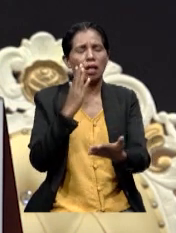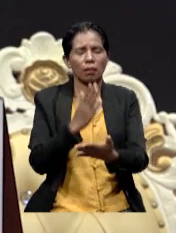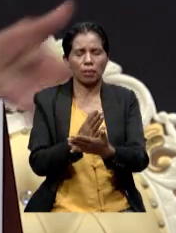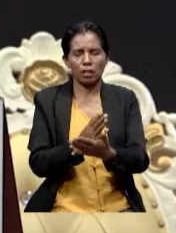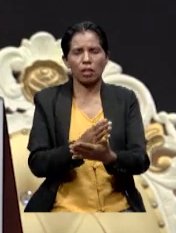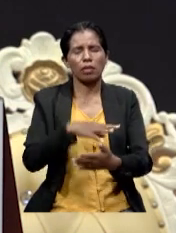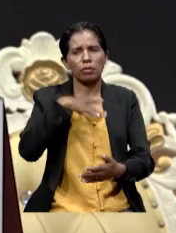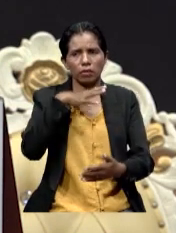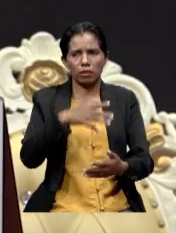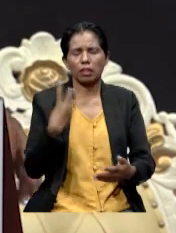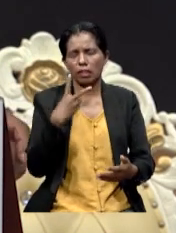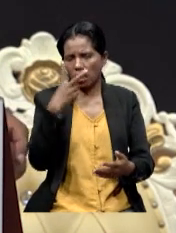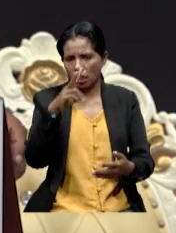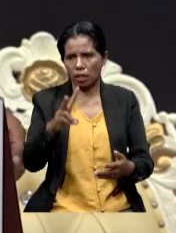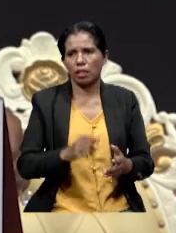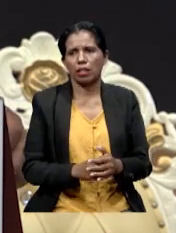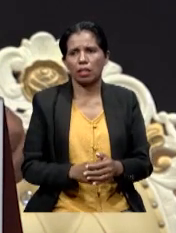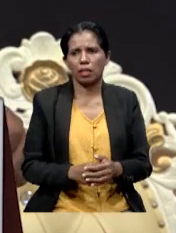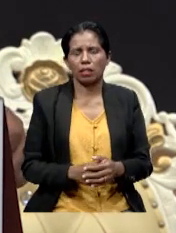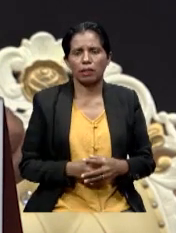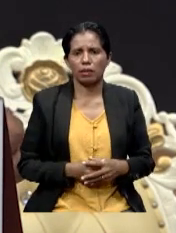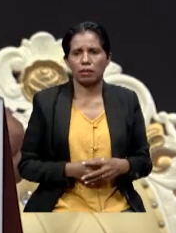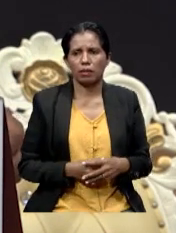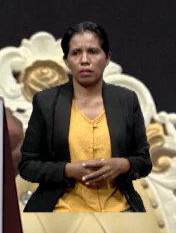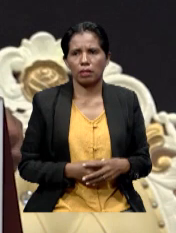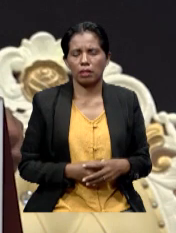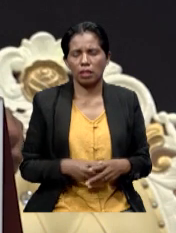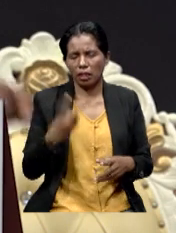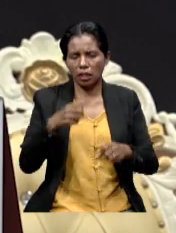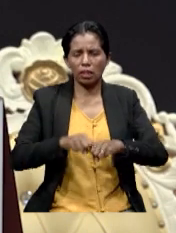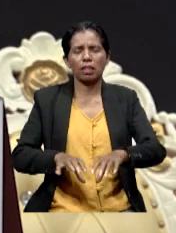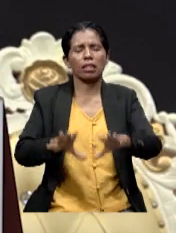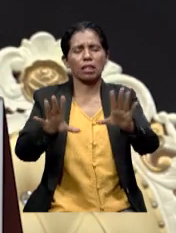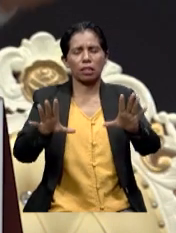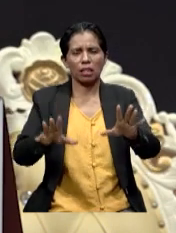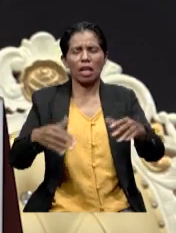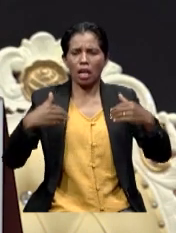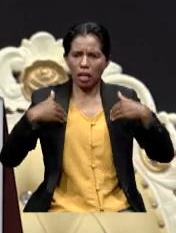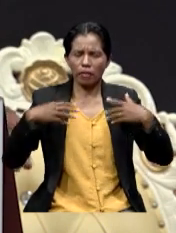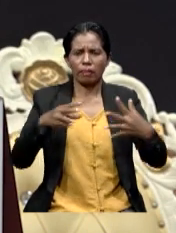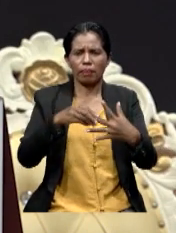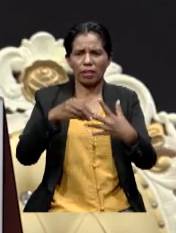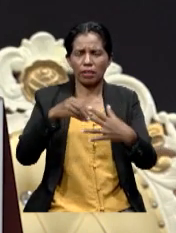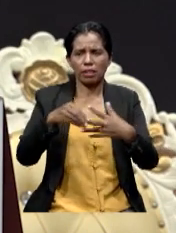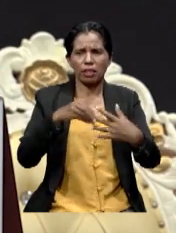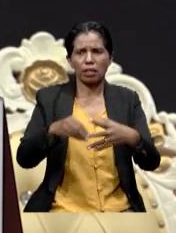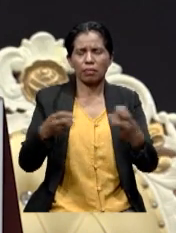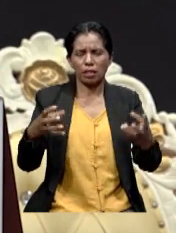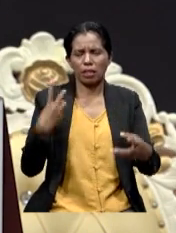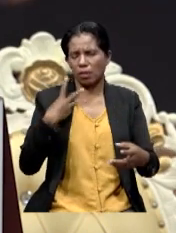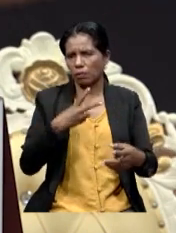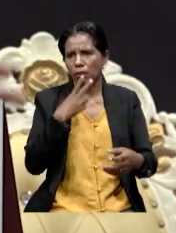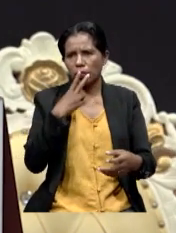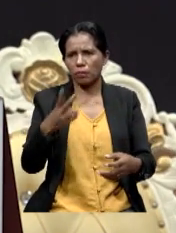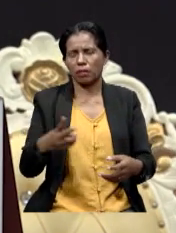poluição e da rede e da praia plástica e da música de vento. Sai o seu loja,